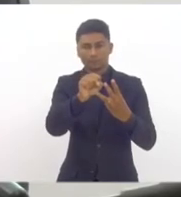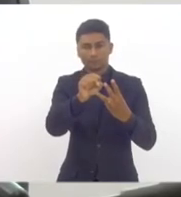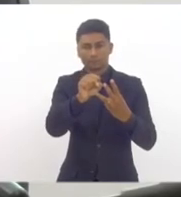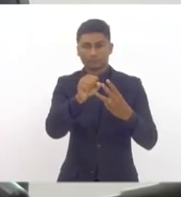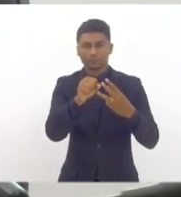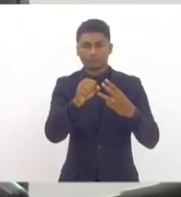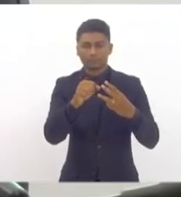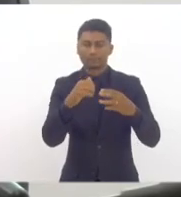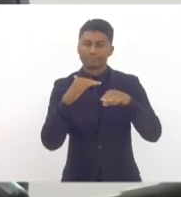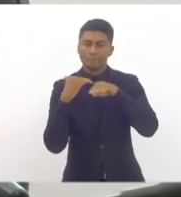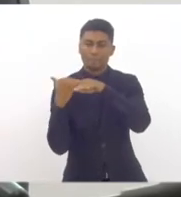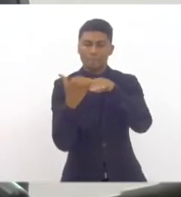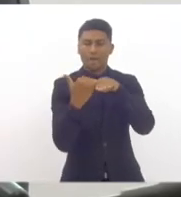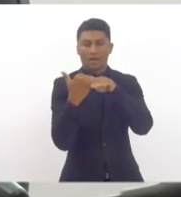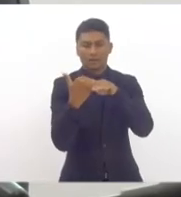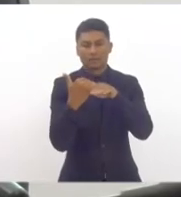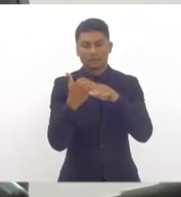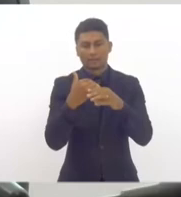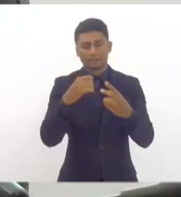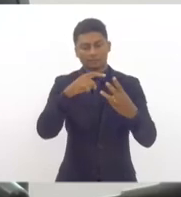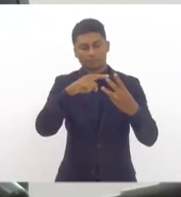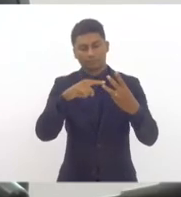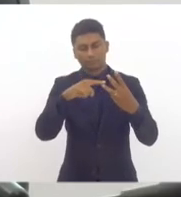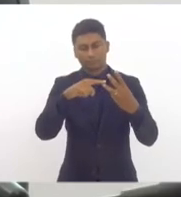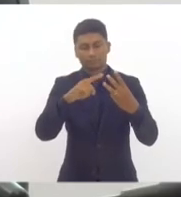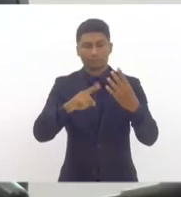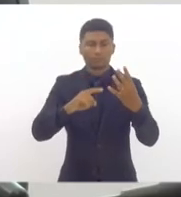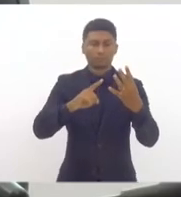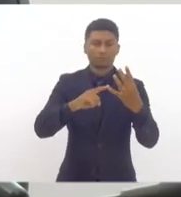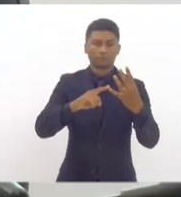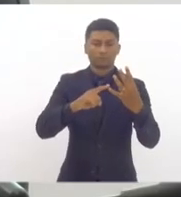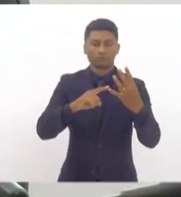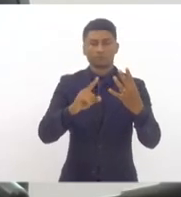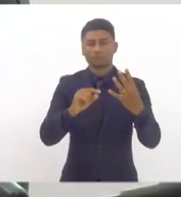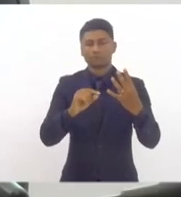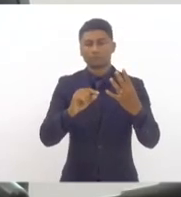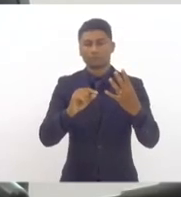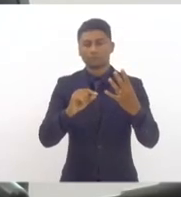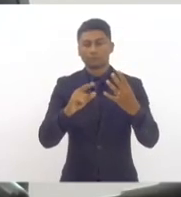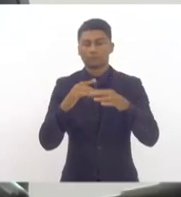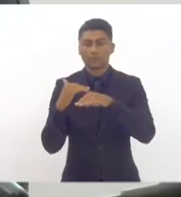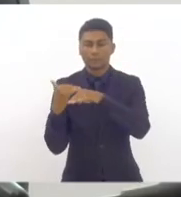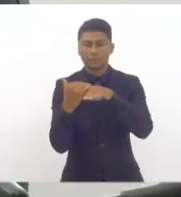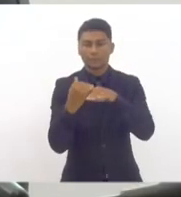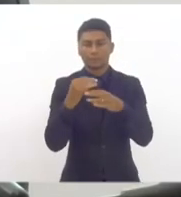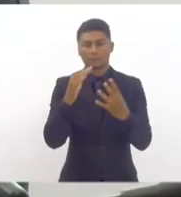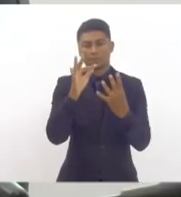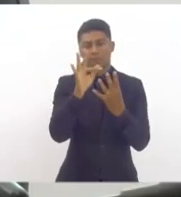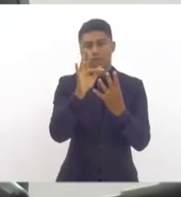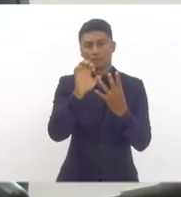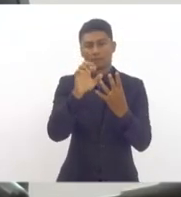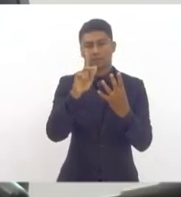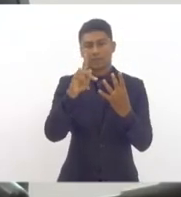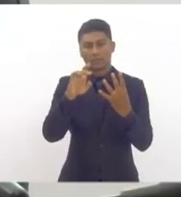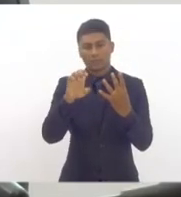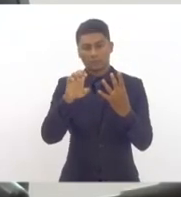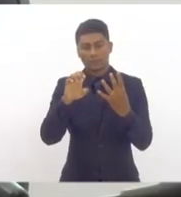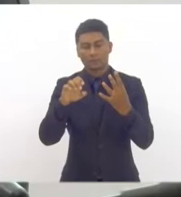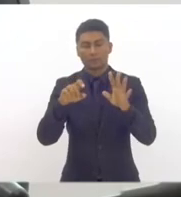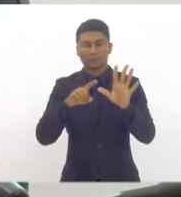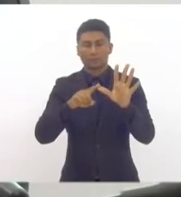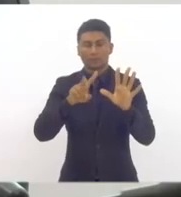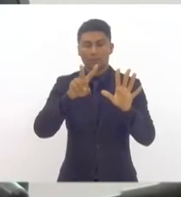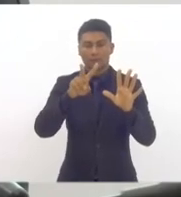empatadas em segundo lugar. Em quarto lugar, temos empatado, então, Felipe Aste e Valéria Rocha